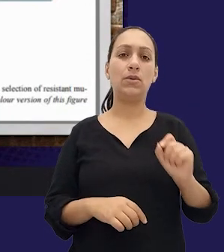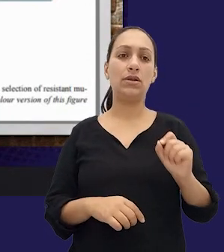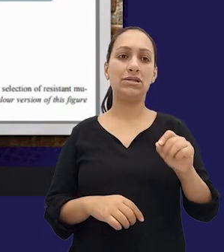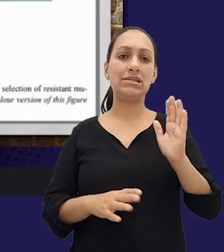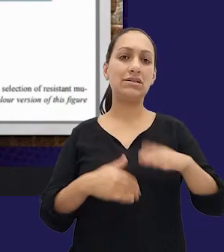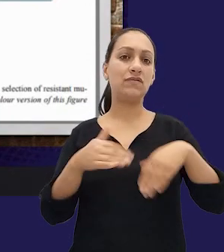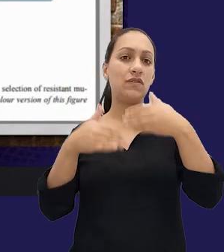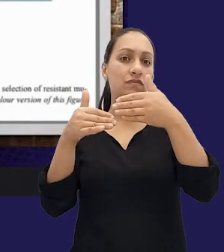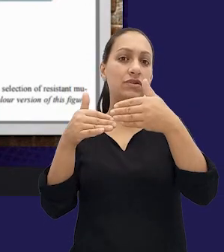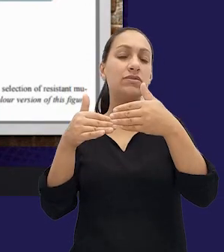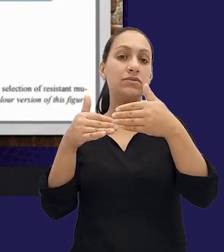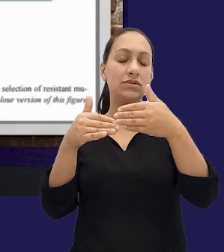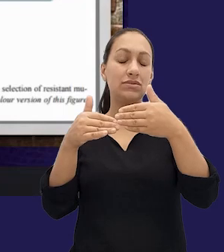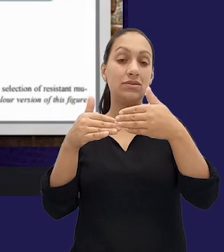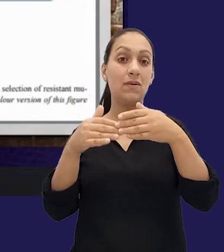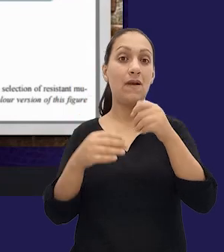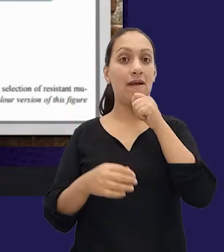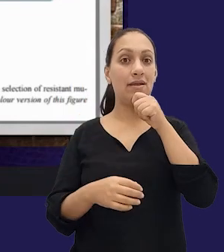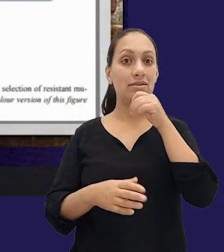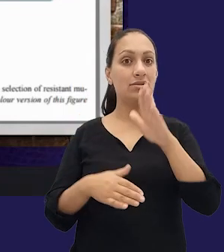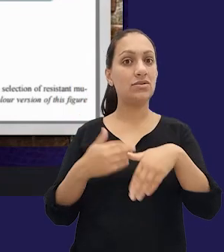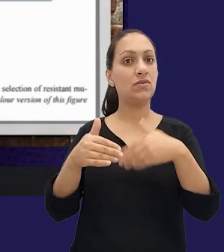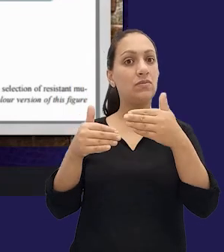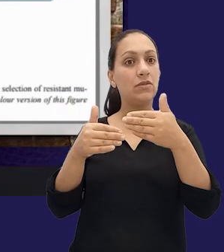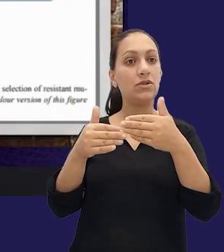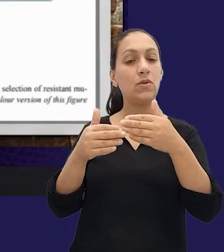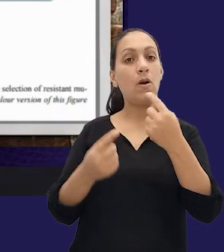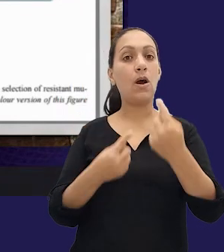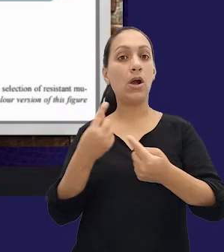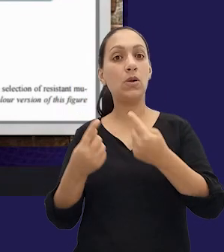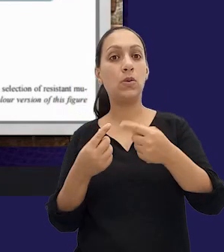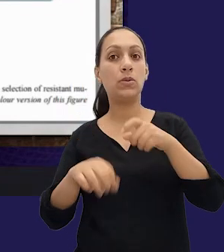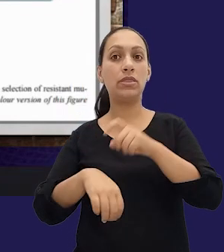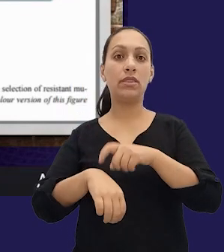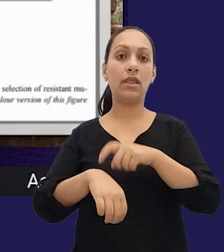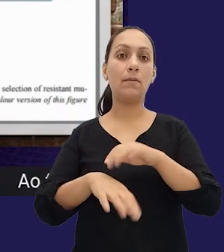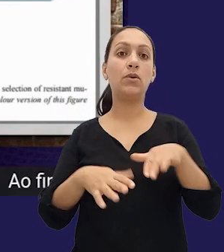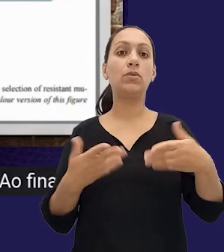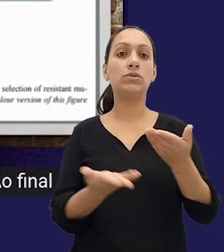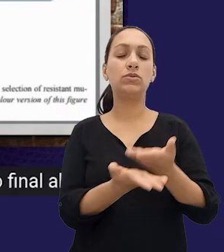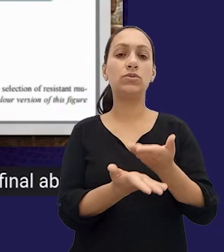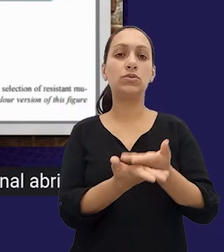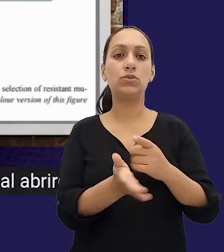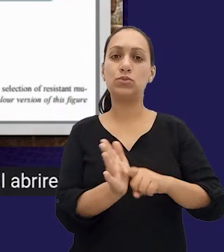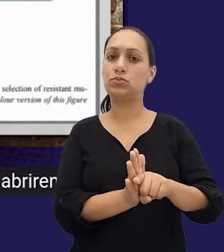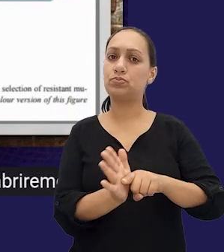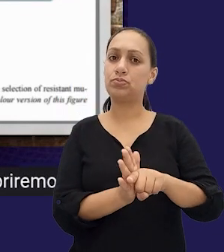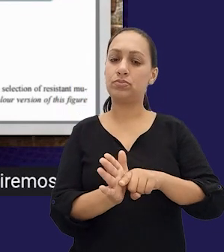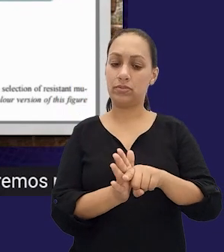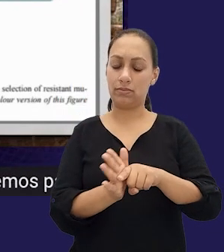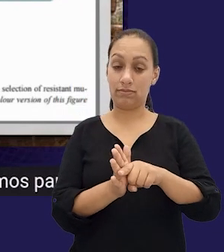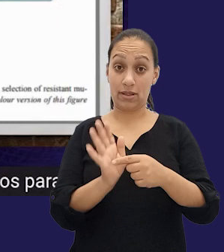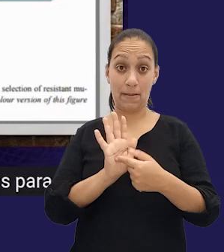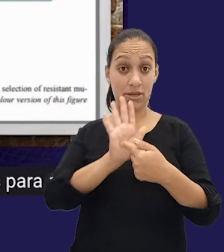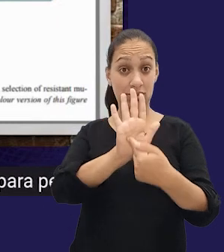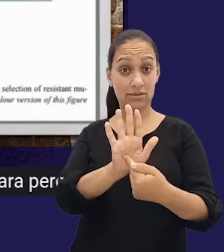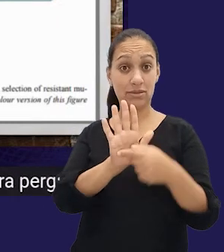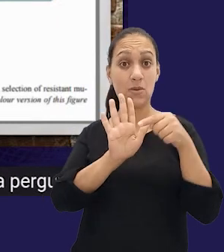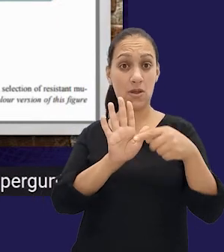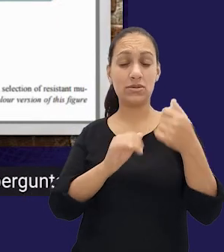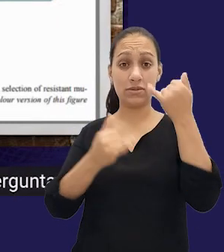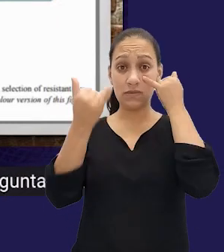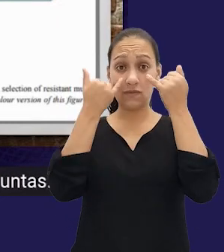desenvolvido, ele está em desenvolvimento, e em algum tempo, quando estudos possam se apresentar trazendo esses